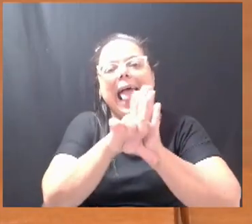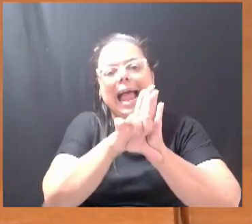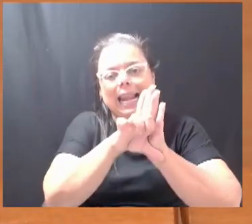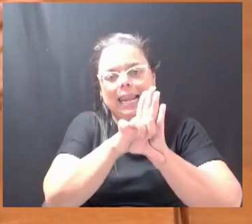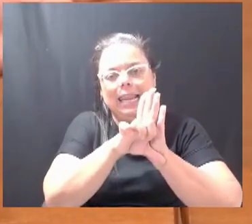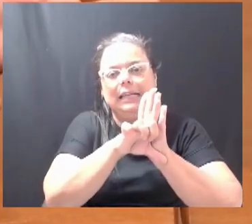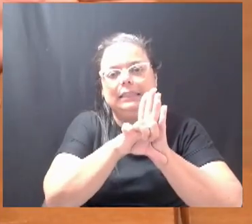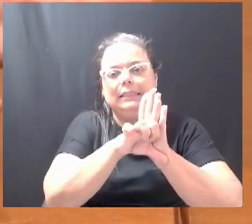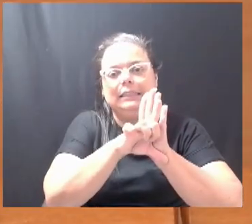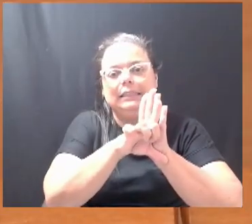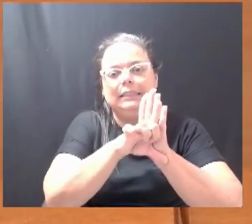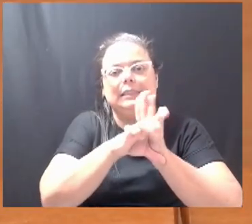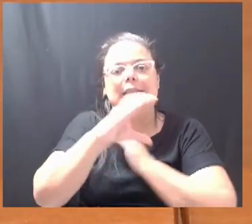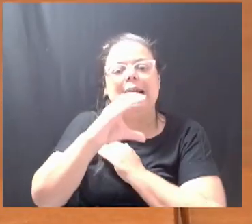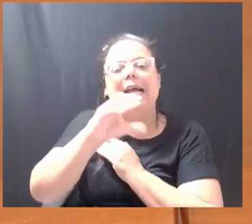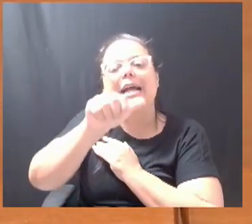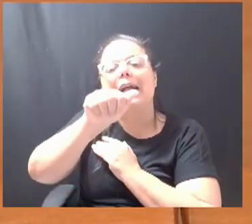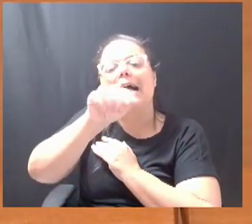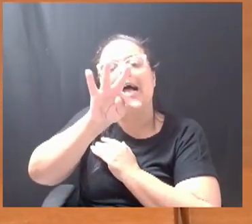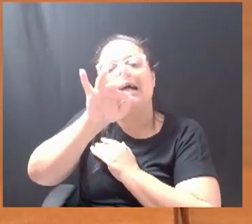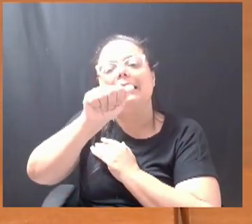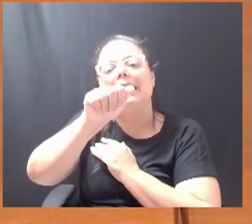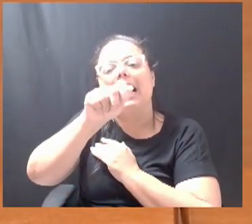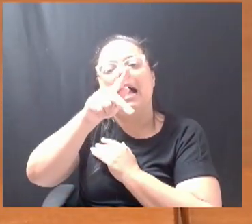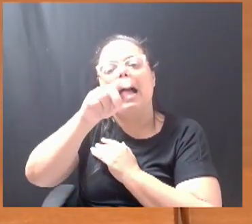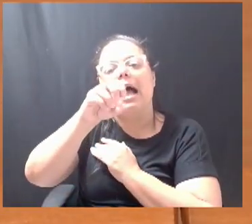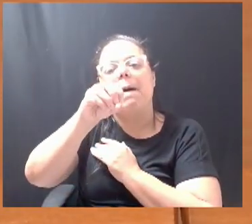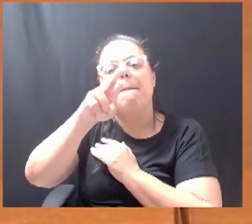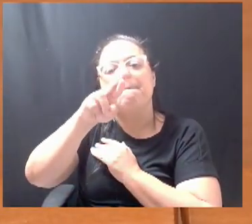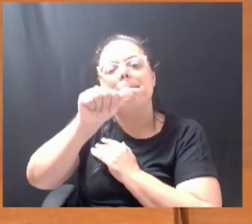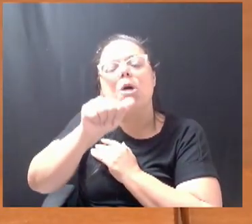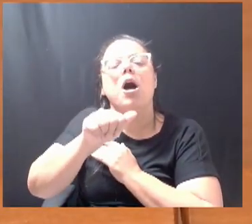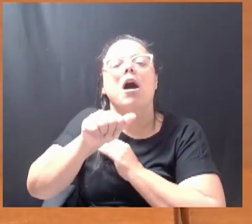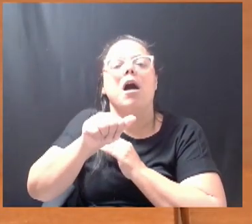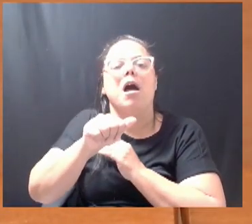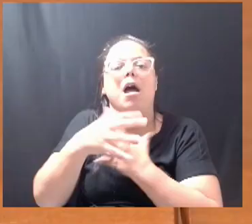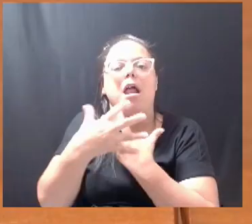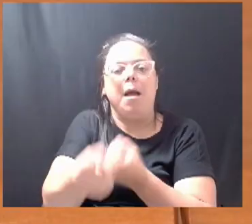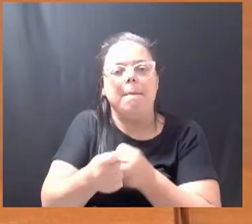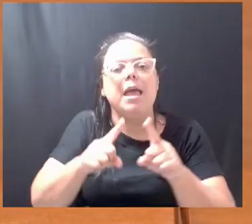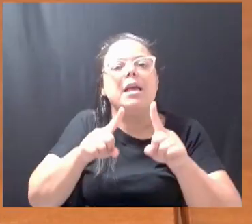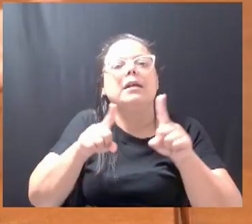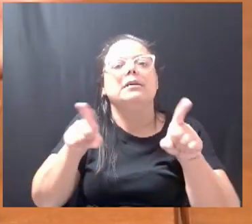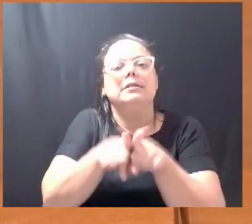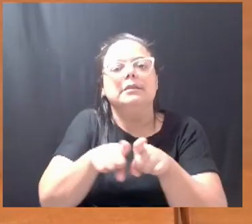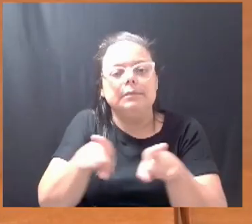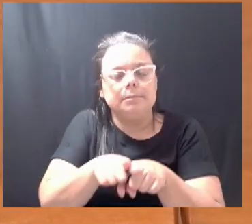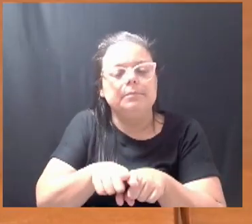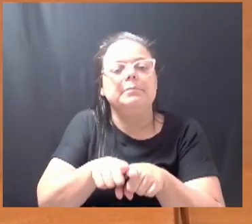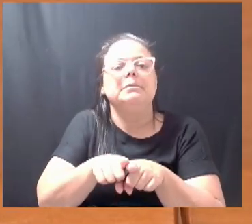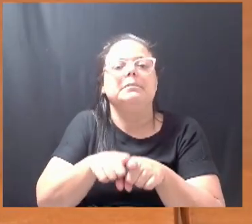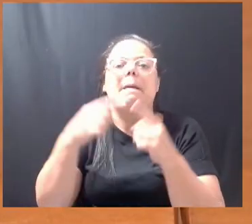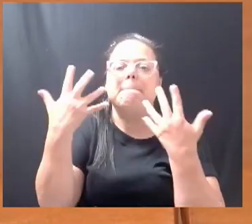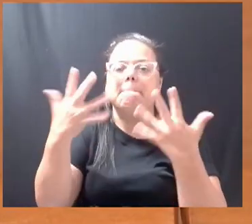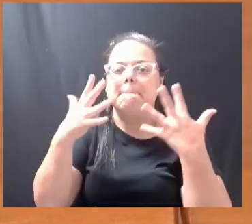ratapora, que a ratapora pegue, entendeu? Mas é isso. Parabéns a toda a sociedade